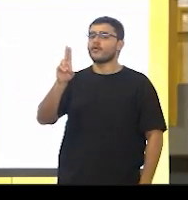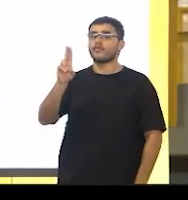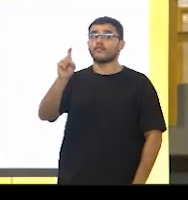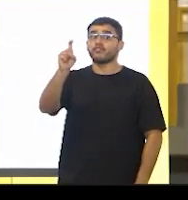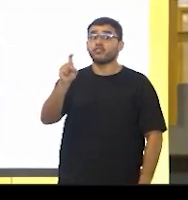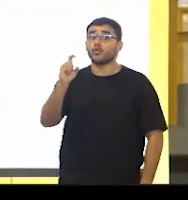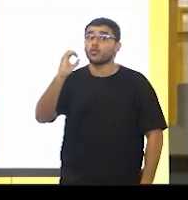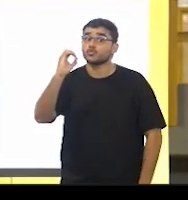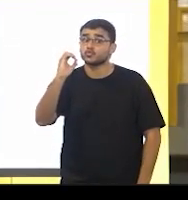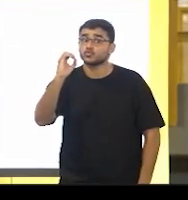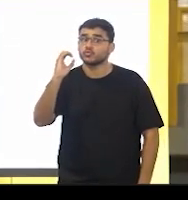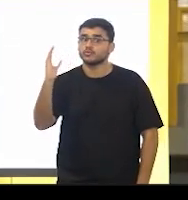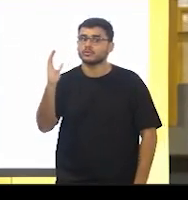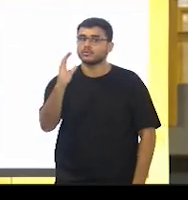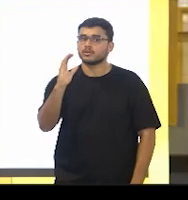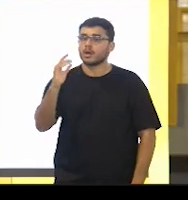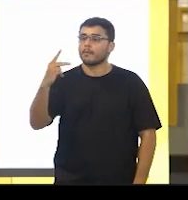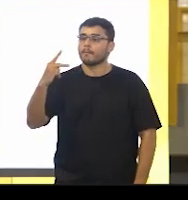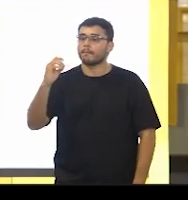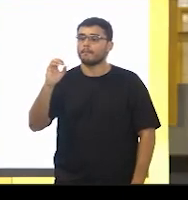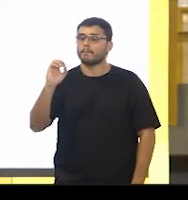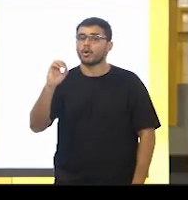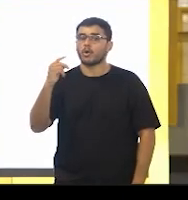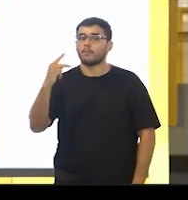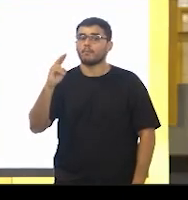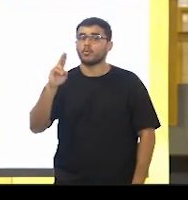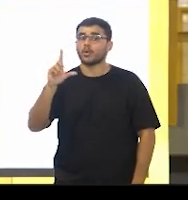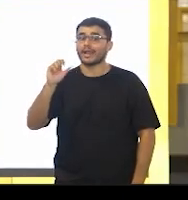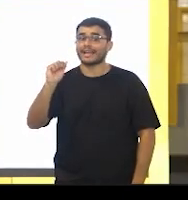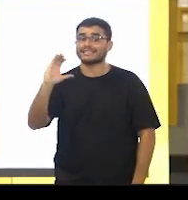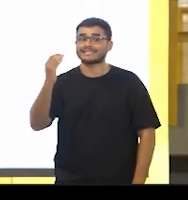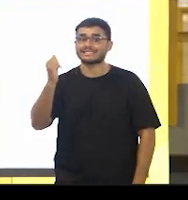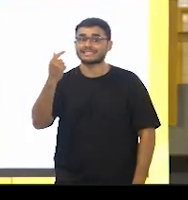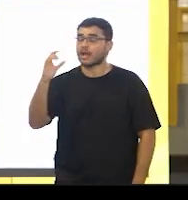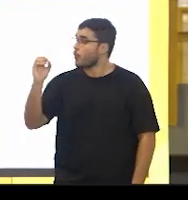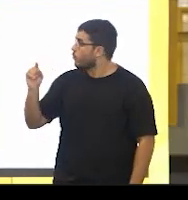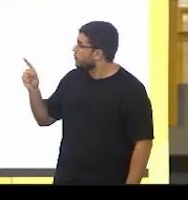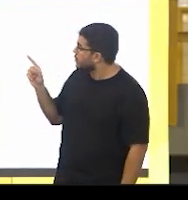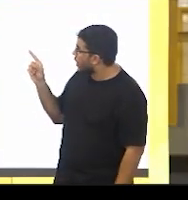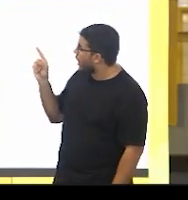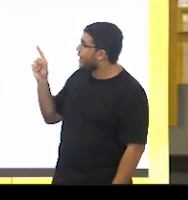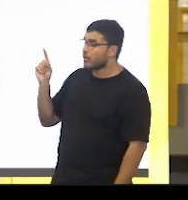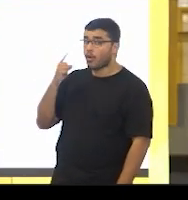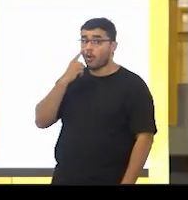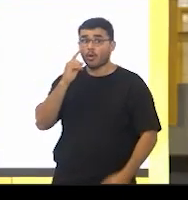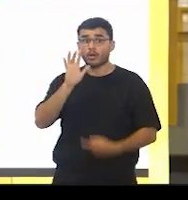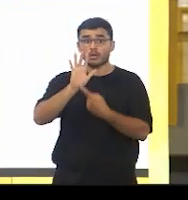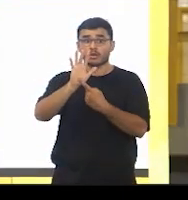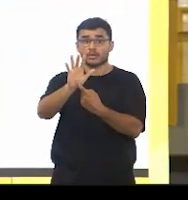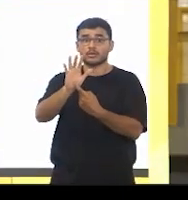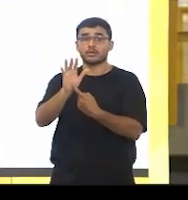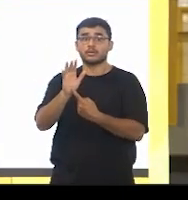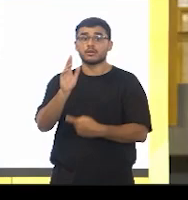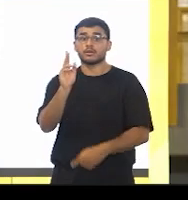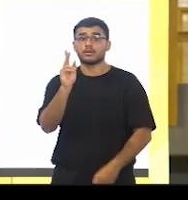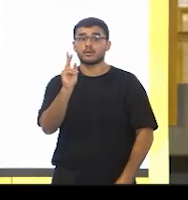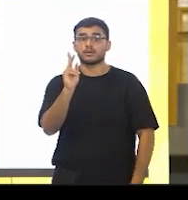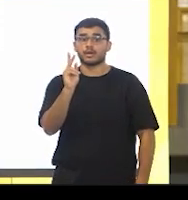Movimento migratório, cai aí. qual é a ação do